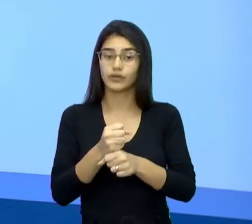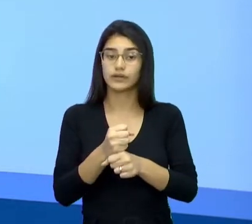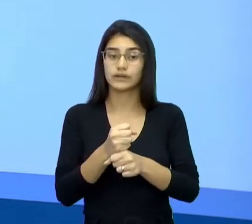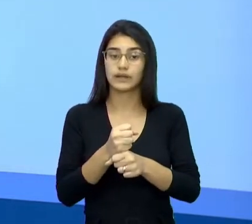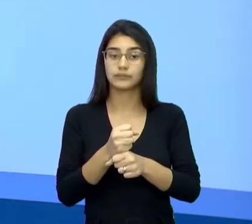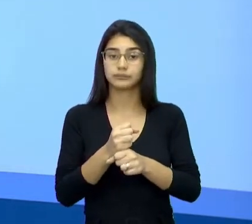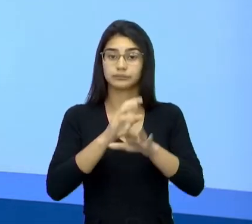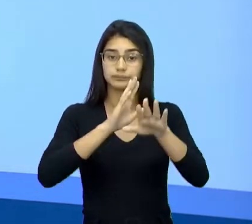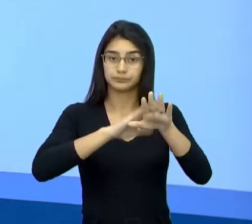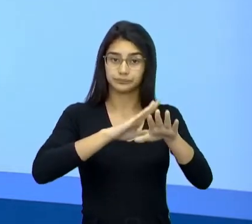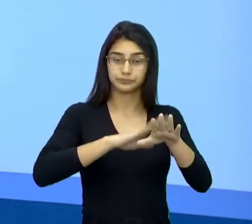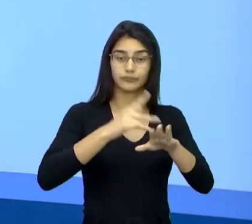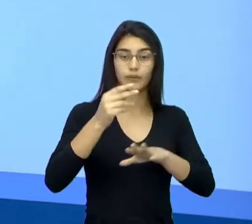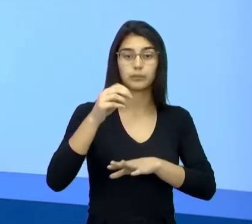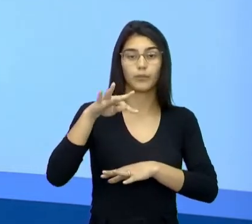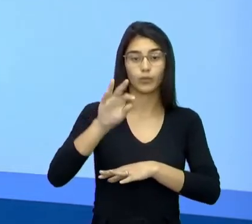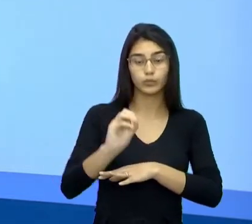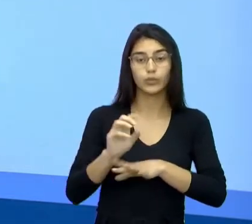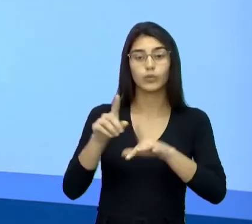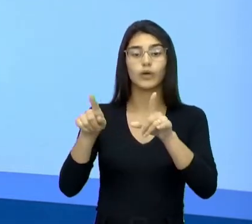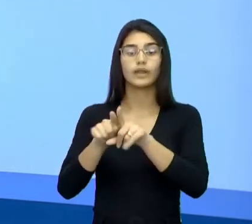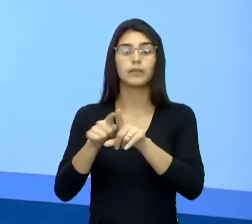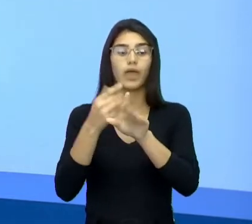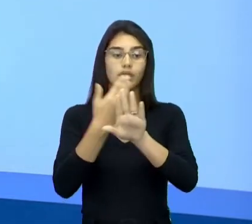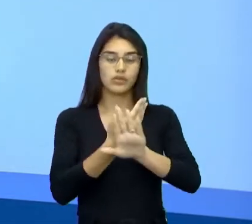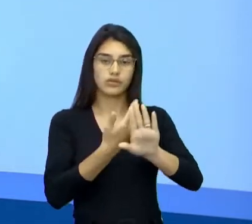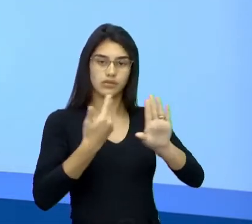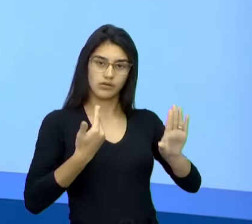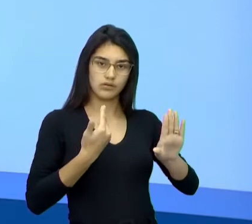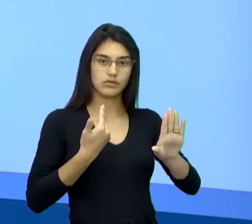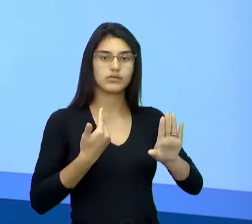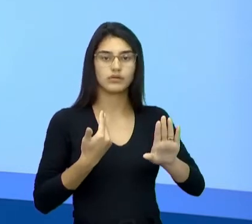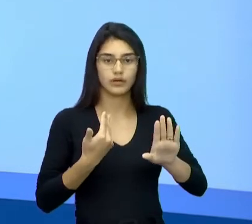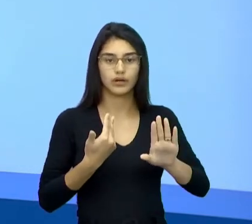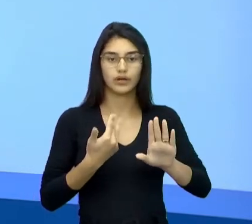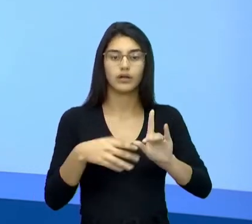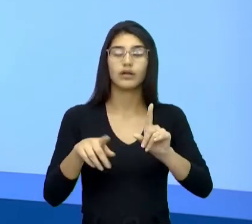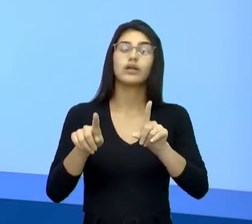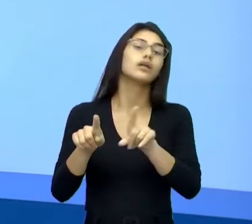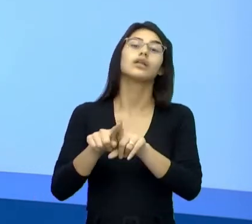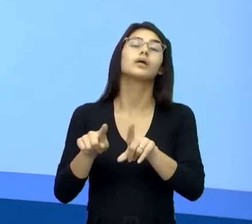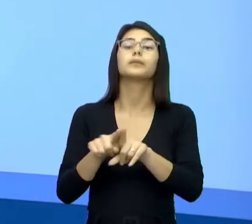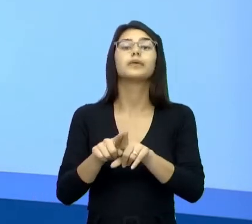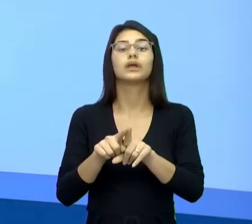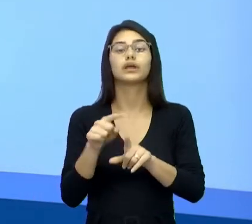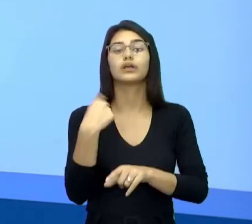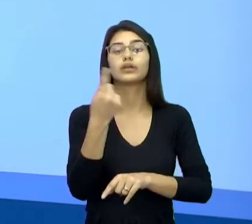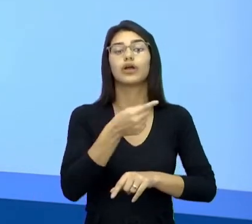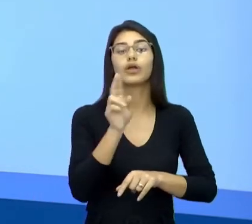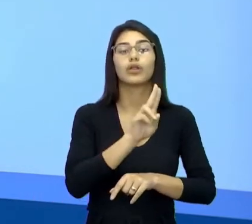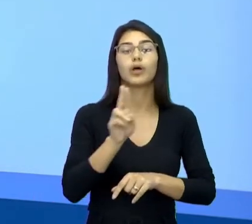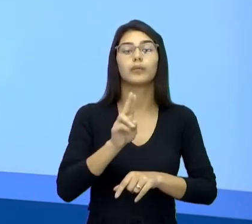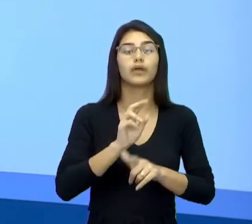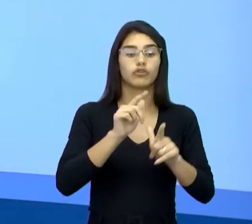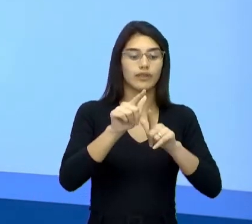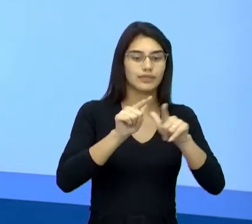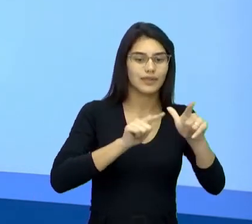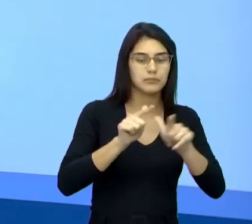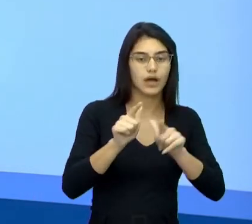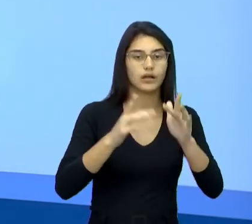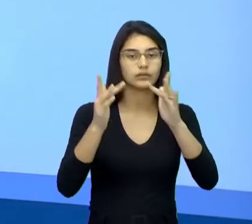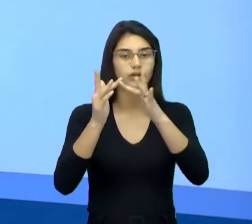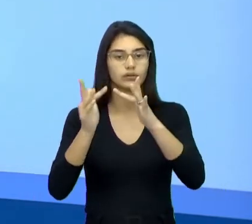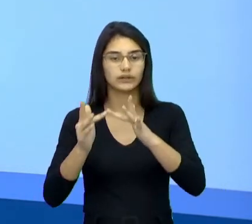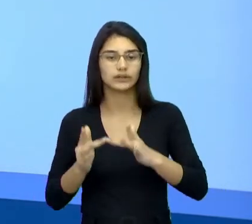de aplicação e distância, né? Logo, essa coisa que a gente chama de trabalho, ela está